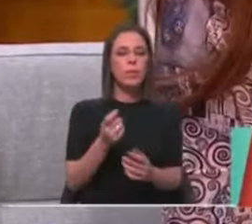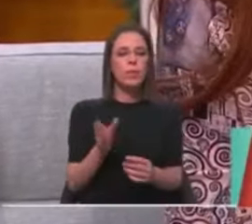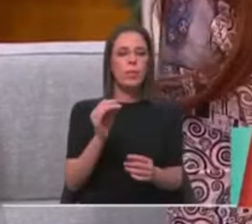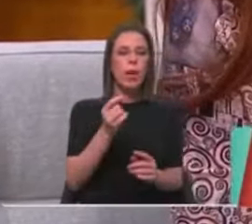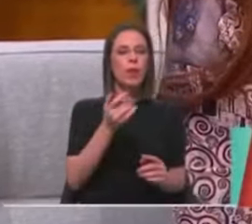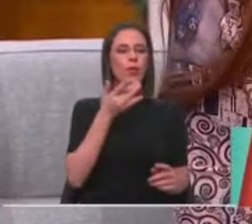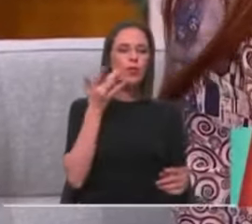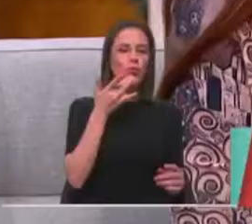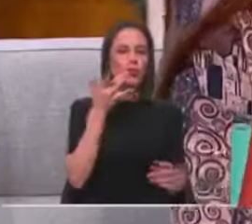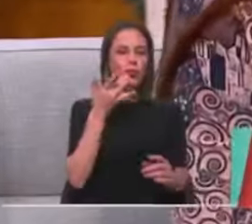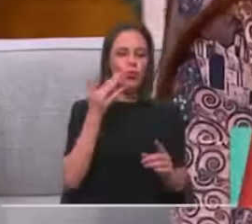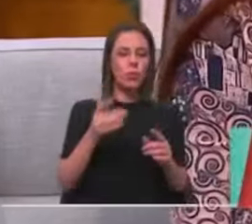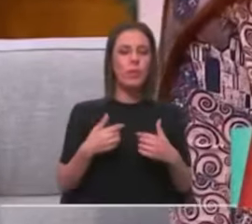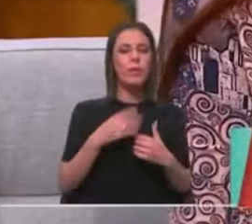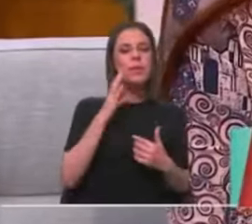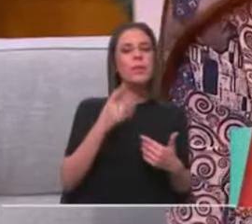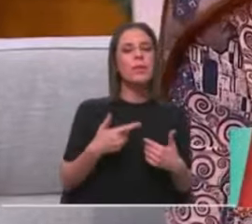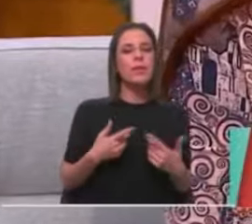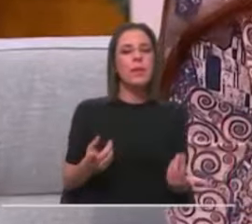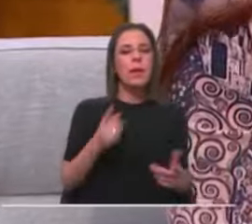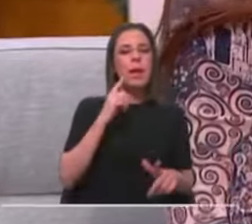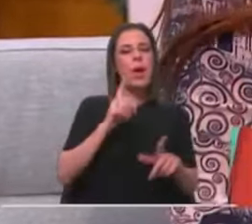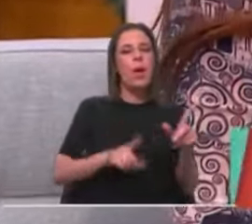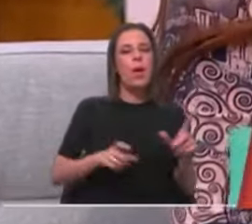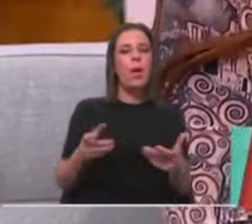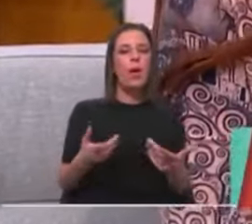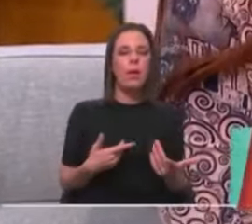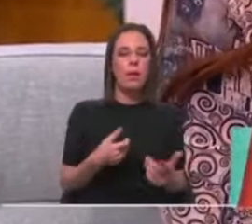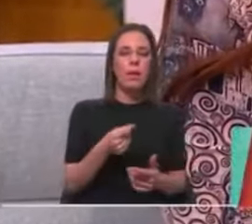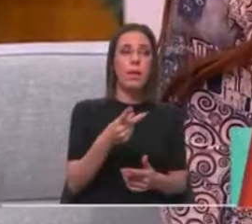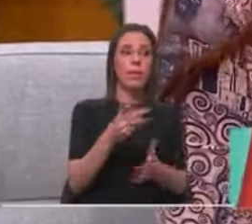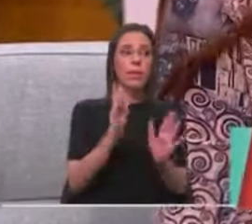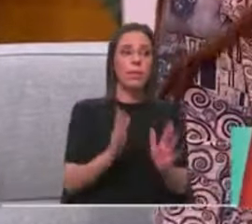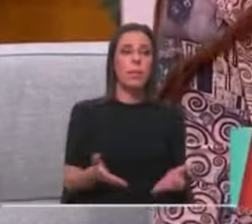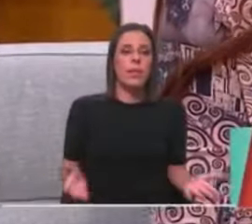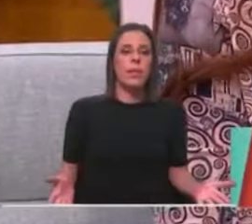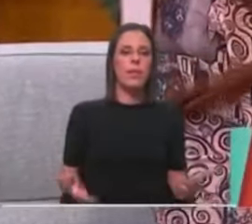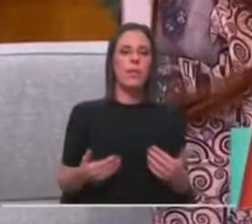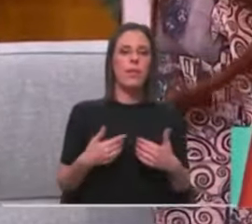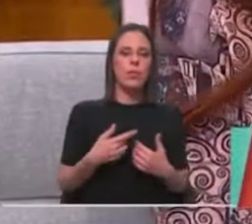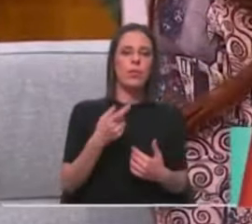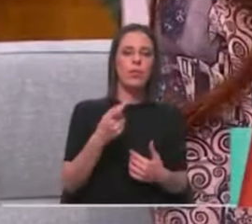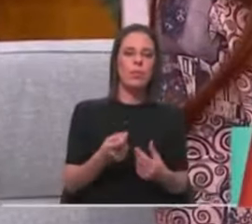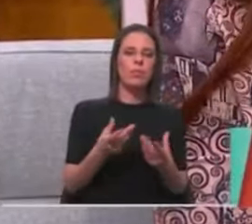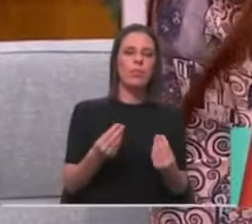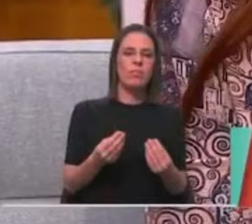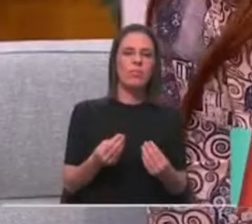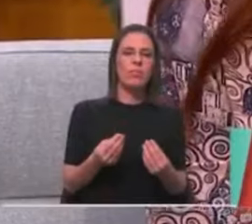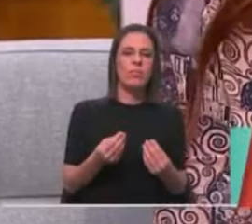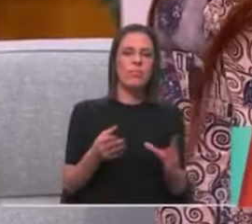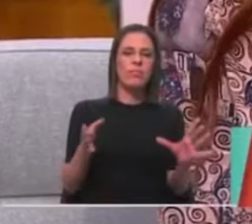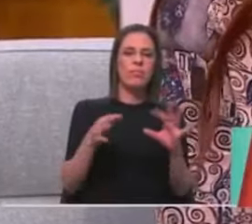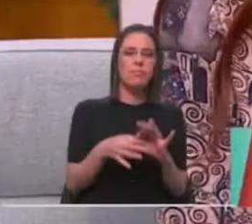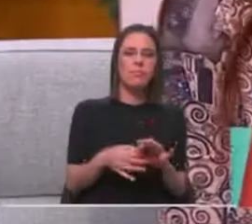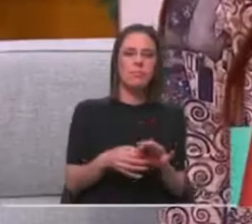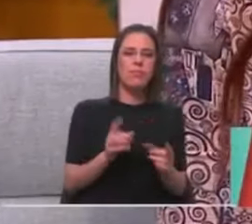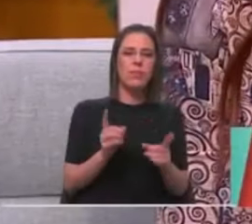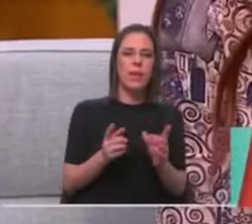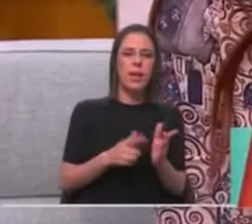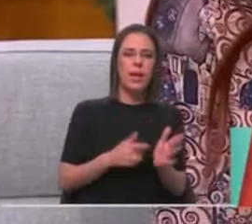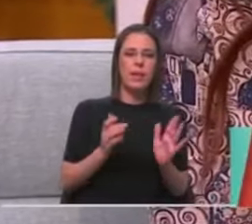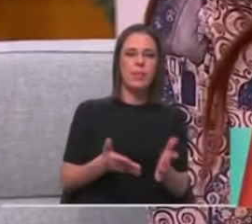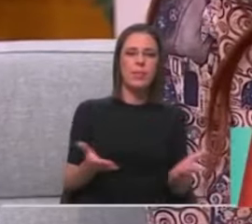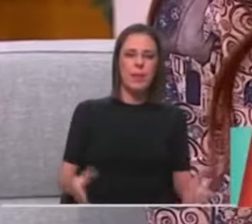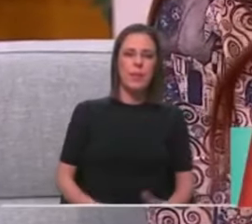mais exagerado, porque eu já sabia o que era audiências e o que o canal precisava. Então eu fui muito de encontro ao que era